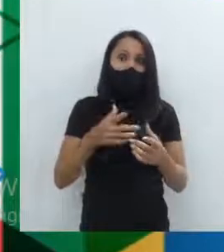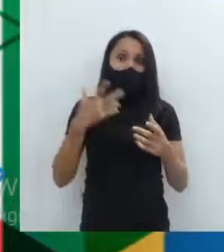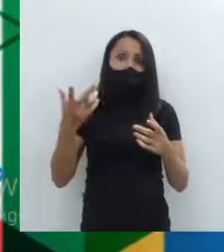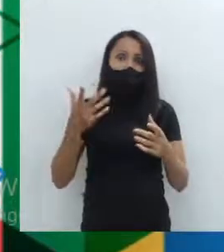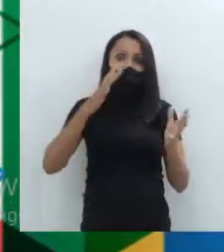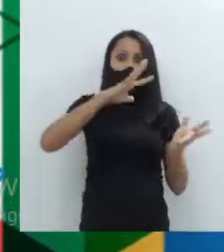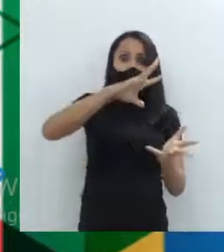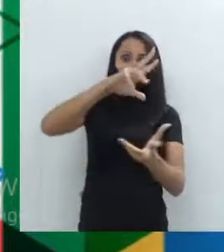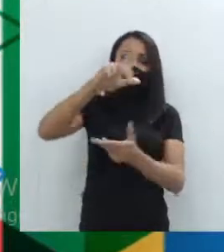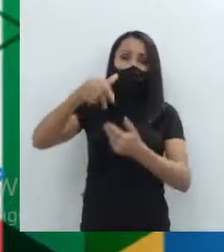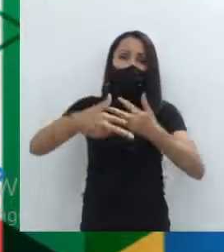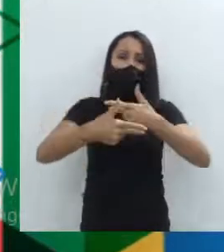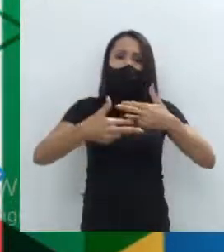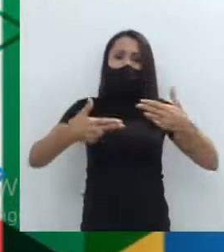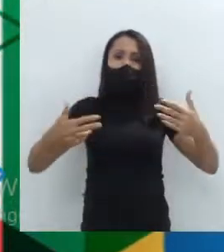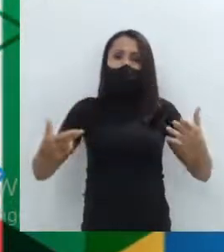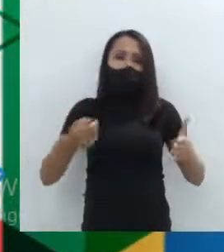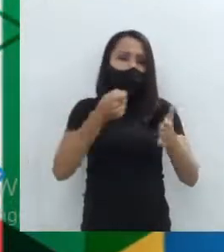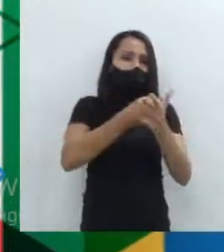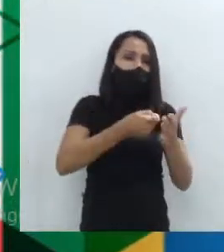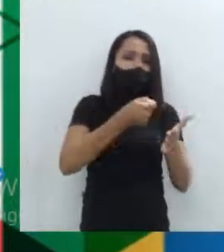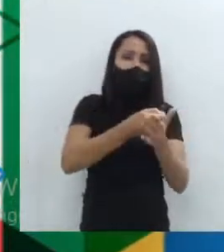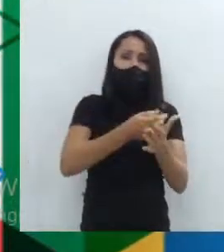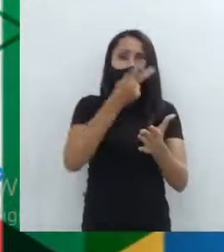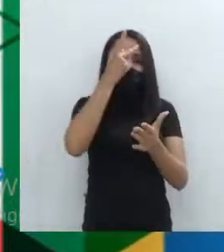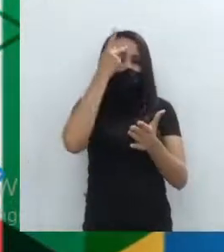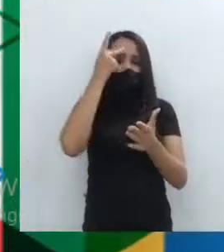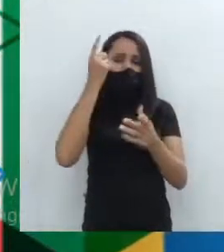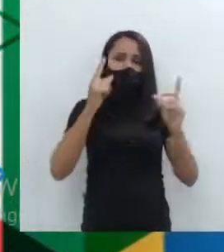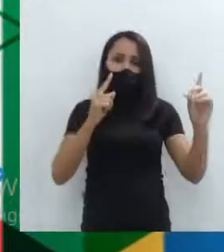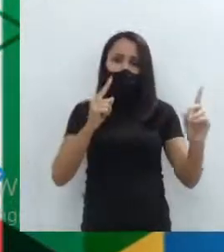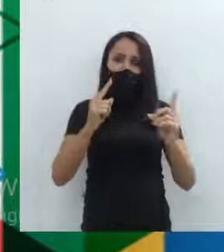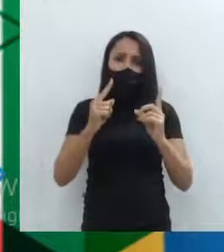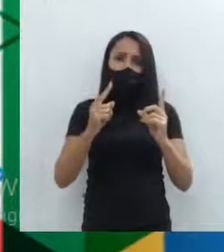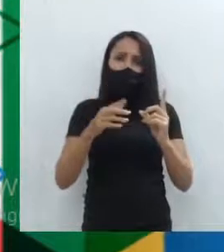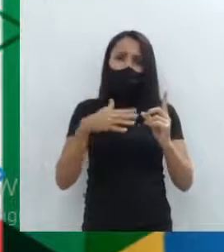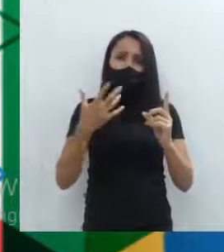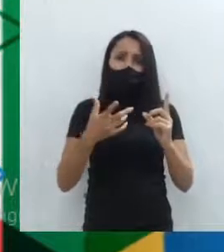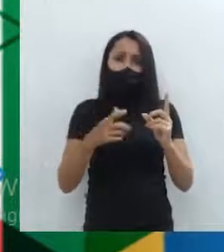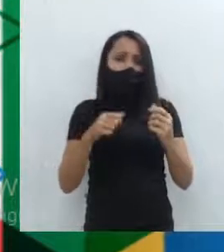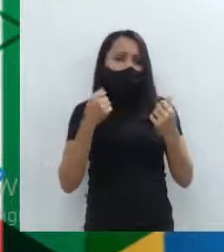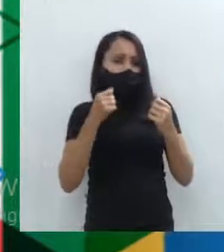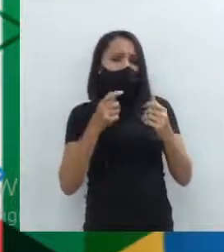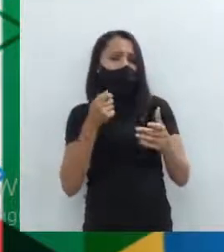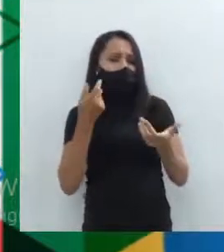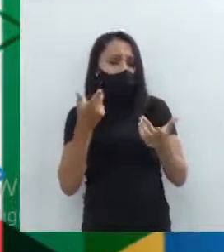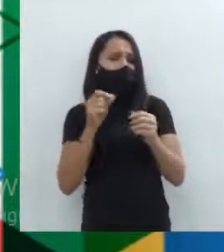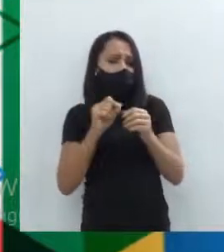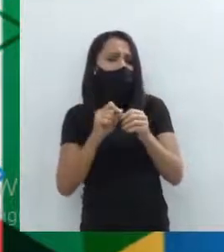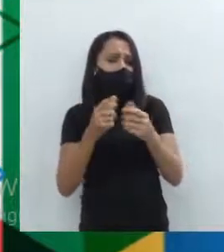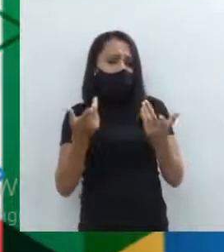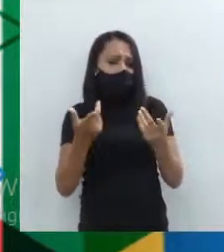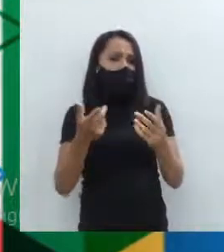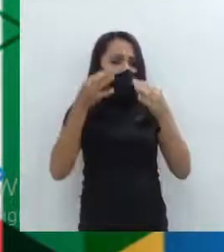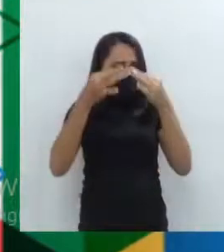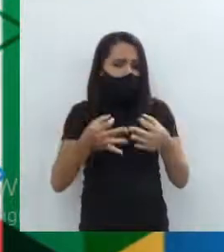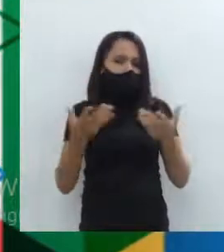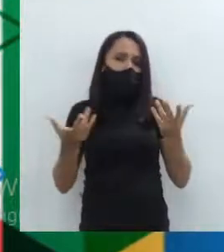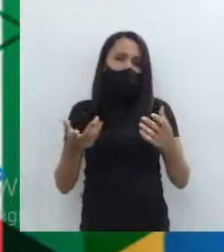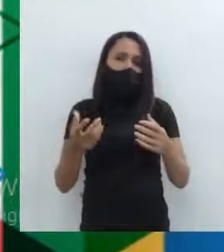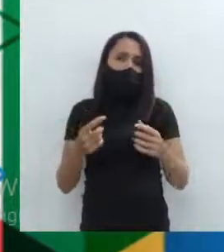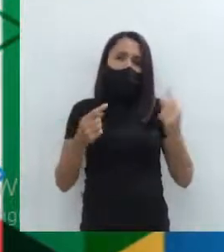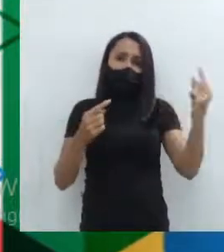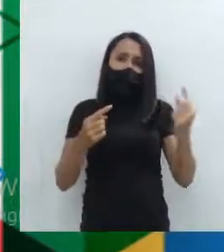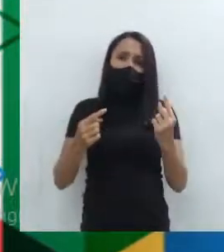mundo de coisas, de cobranças, de pessoas que vão chegar e vão dizer para você, tem que fazer isso, tem que ser assim. Chega aquele professor